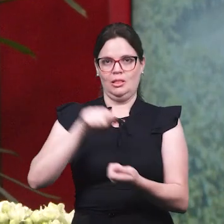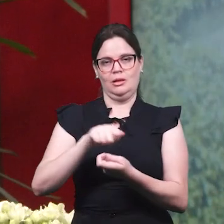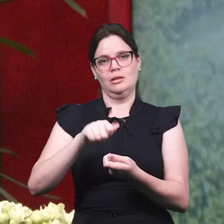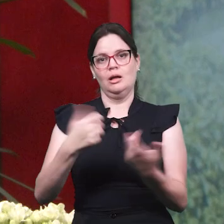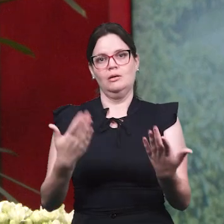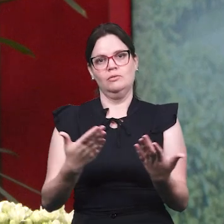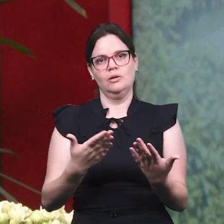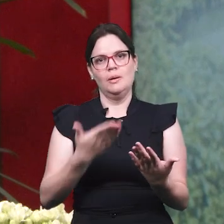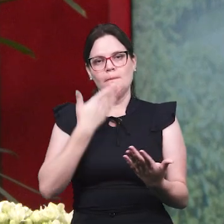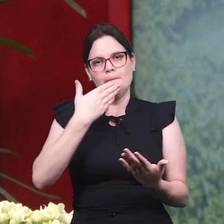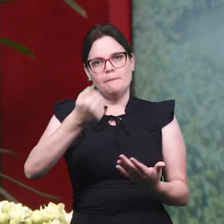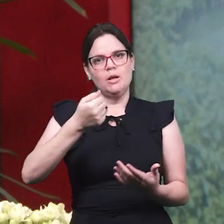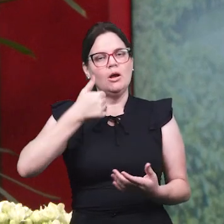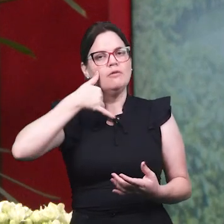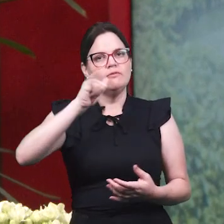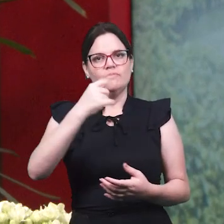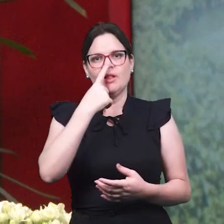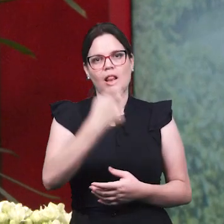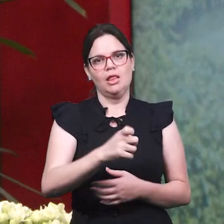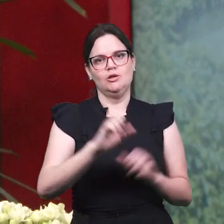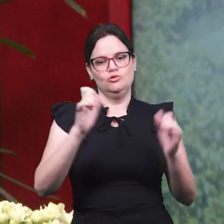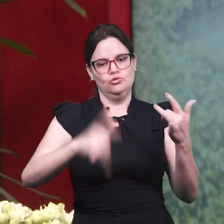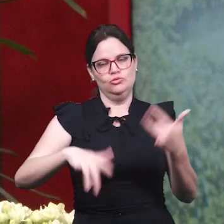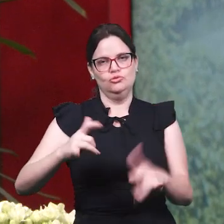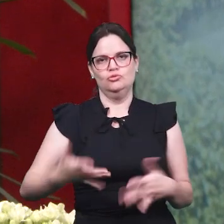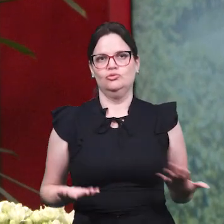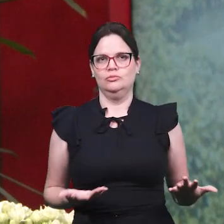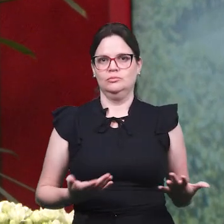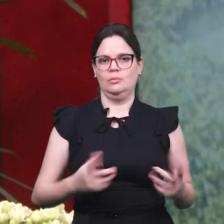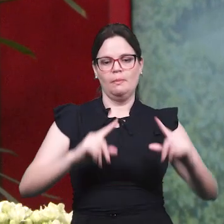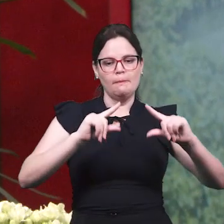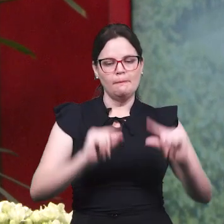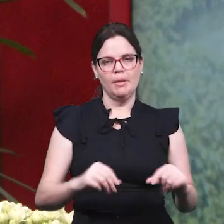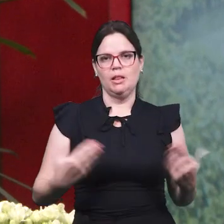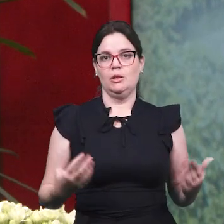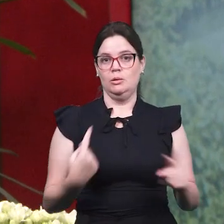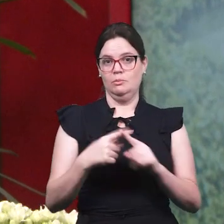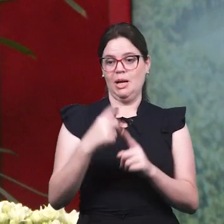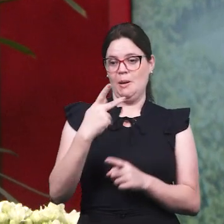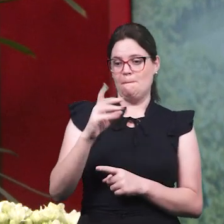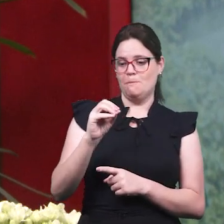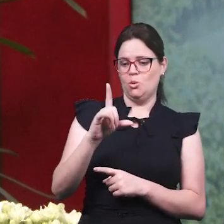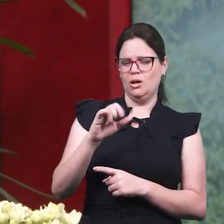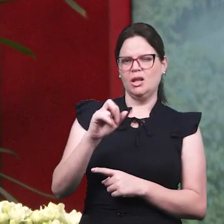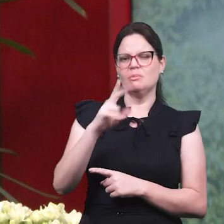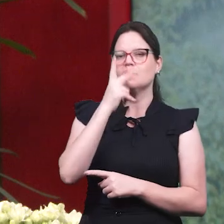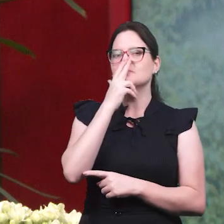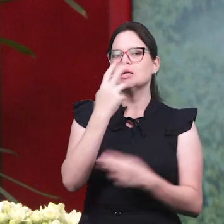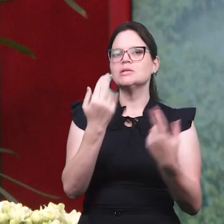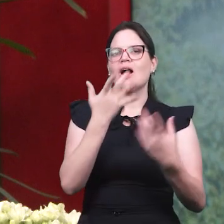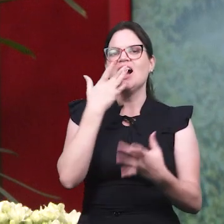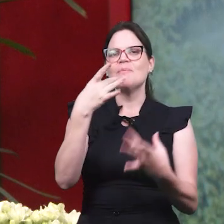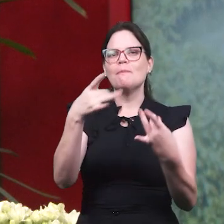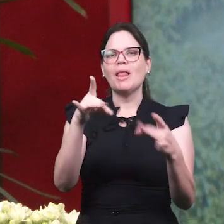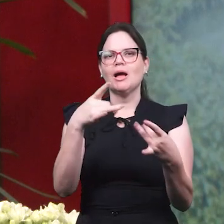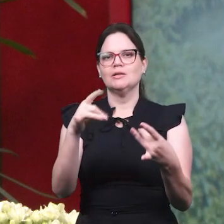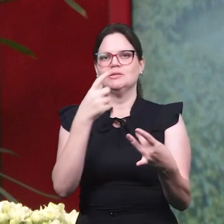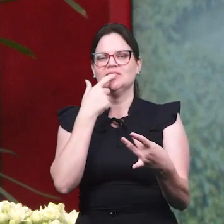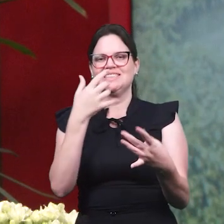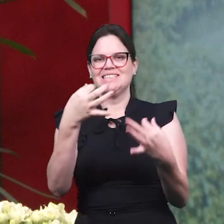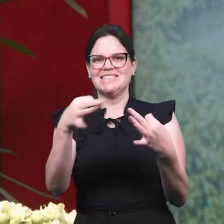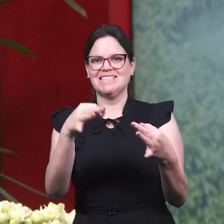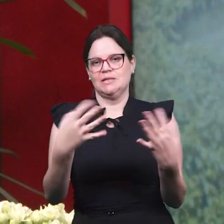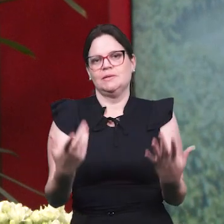menos impacto, quanto melhor a produção, né, com o menor impacto ambiental possível, é considerado uma